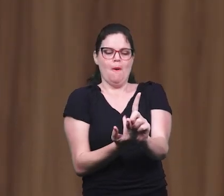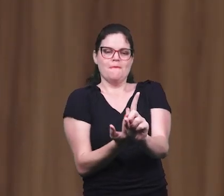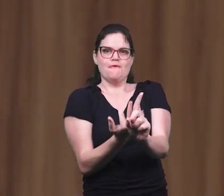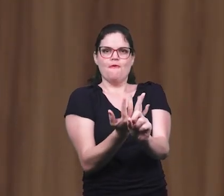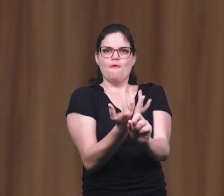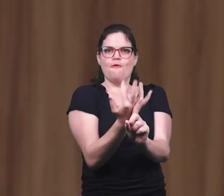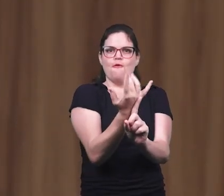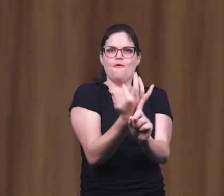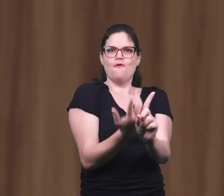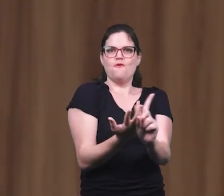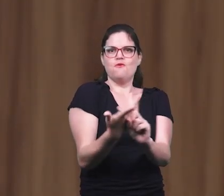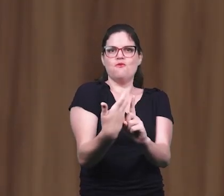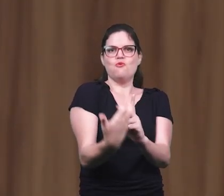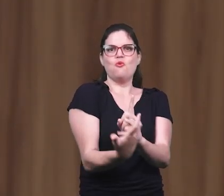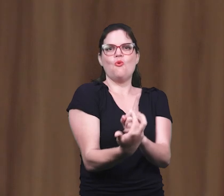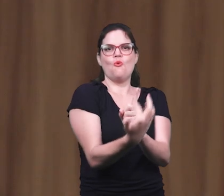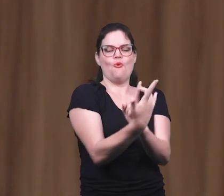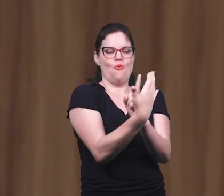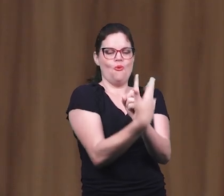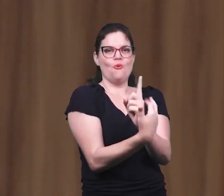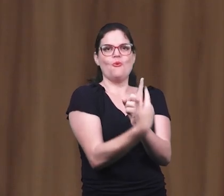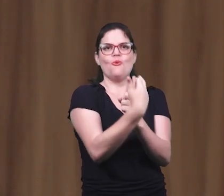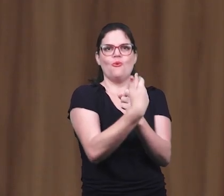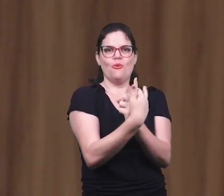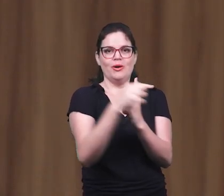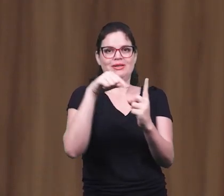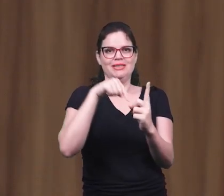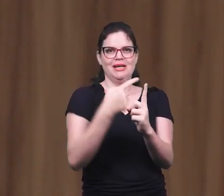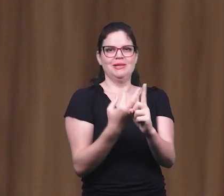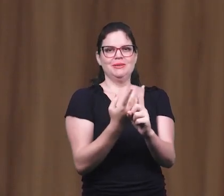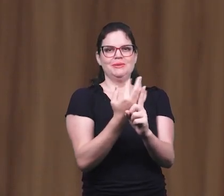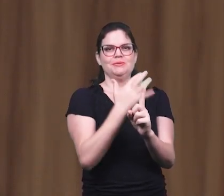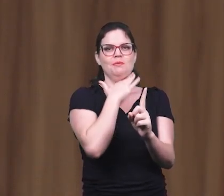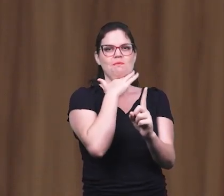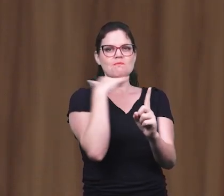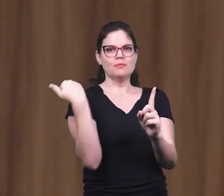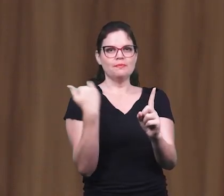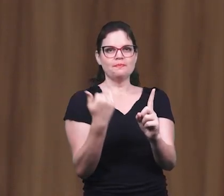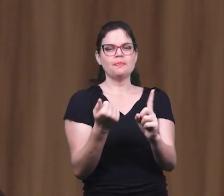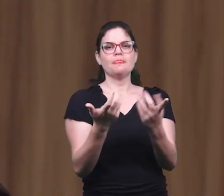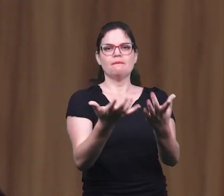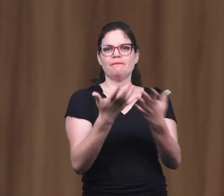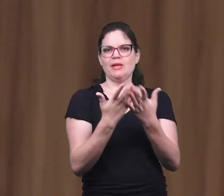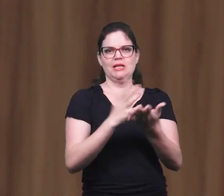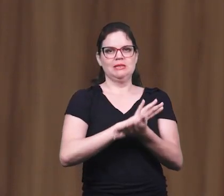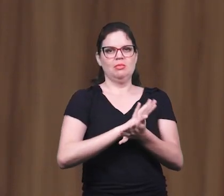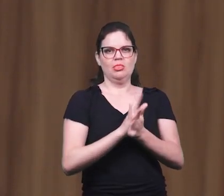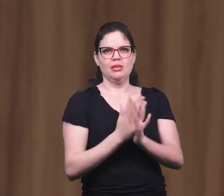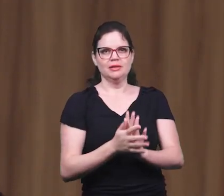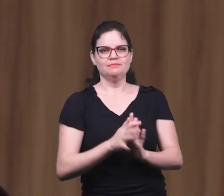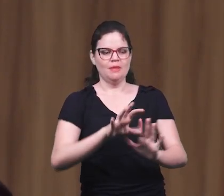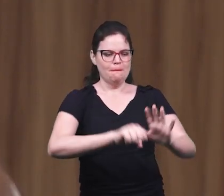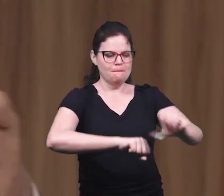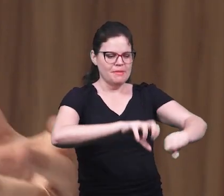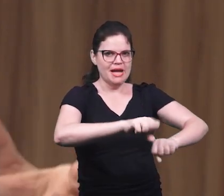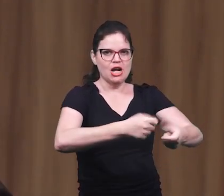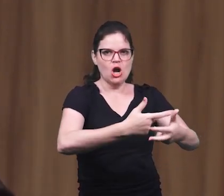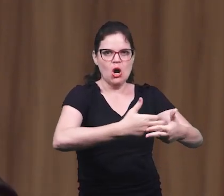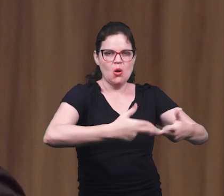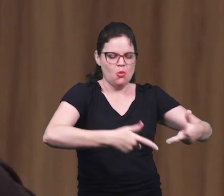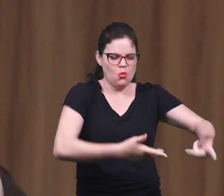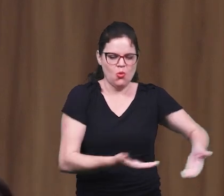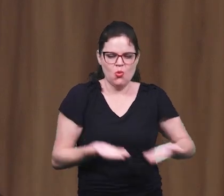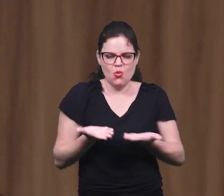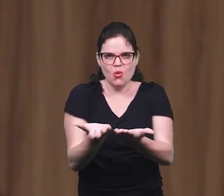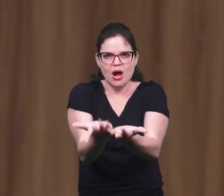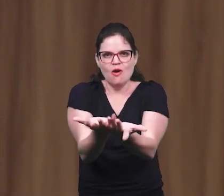registros contam que após ele ser queimado, ainda eles queriam exterminar de todas as maneiras, então pegam ali os restos